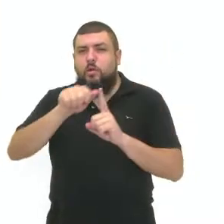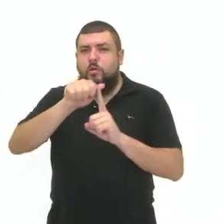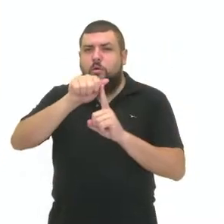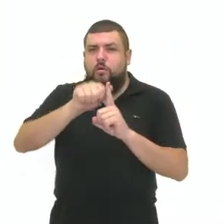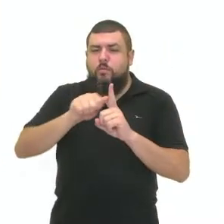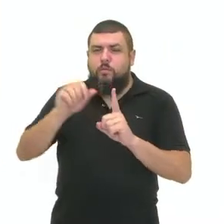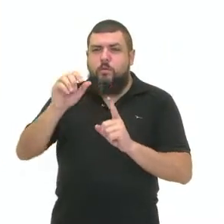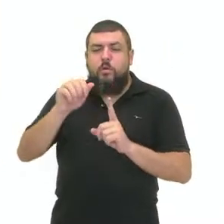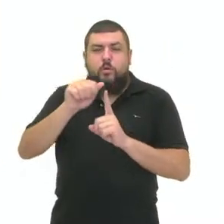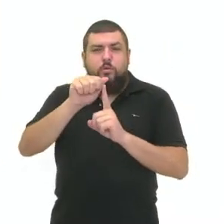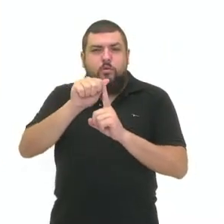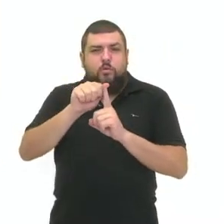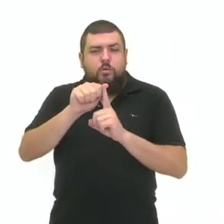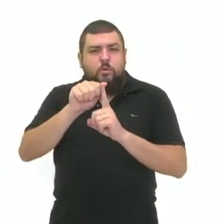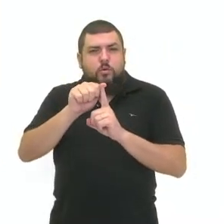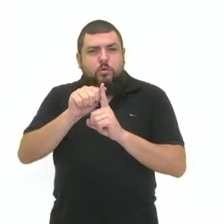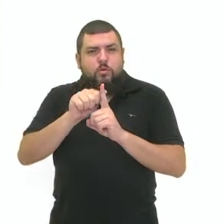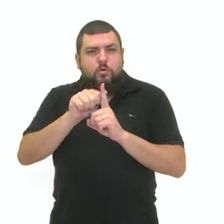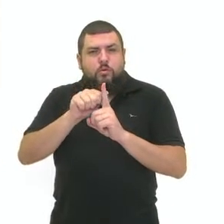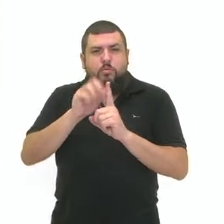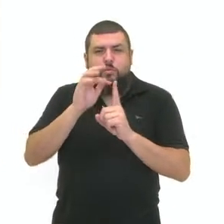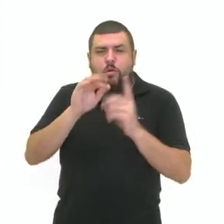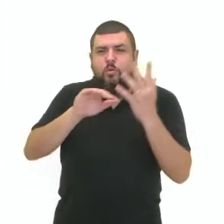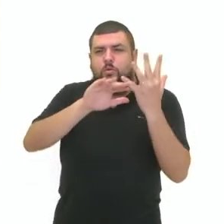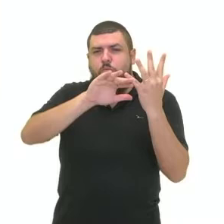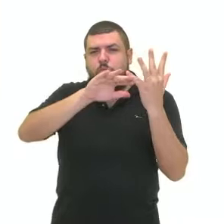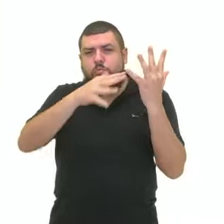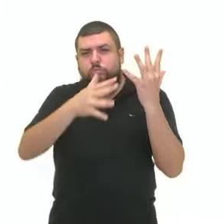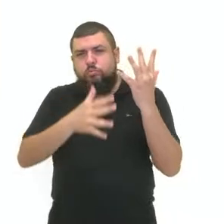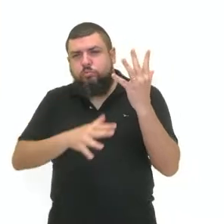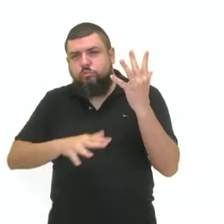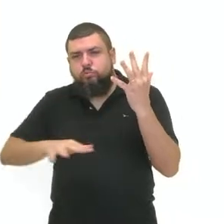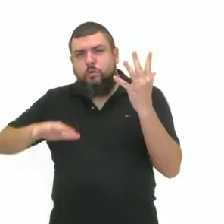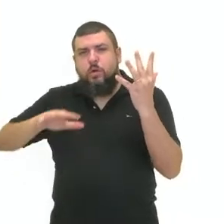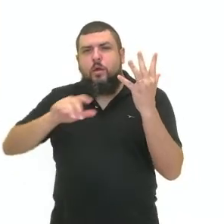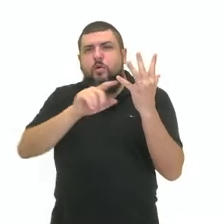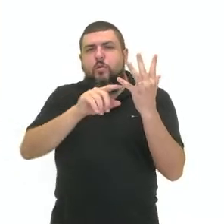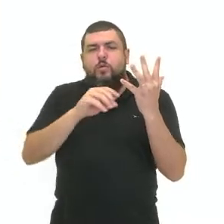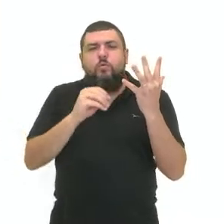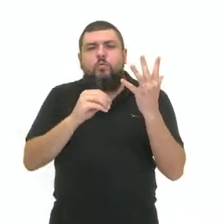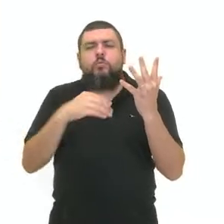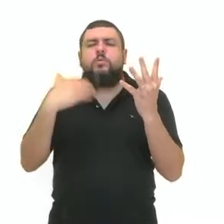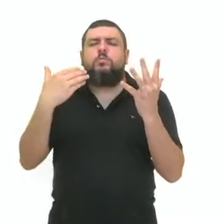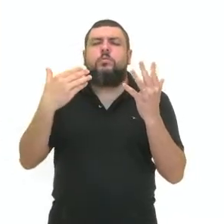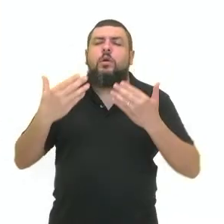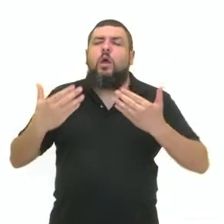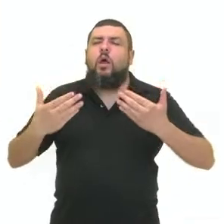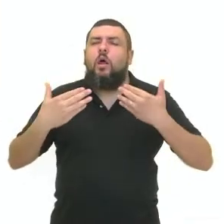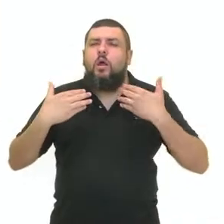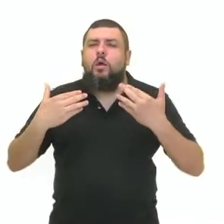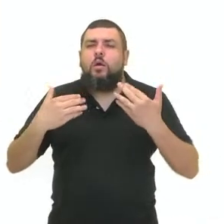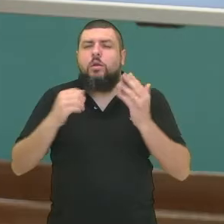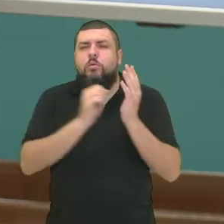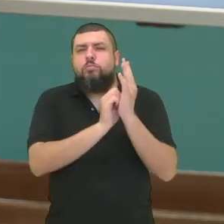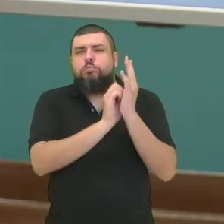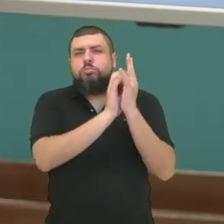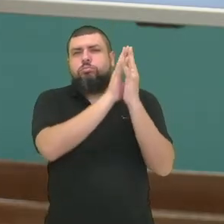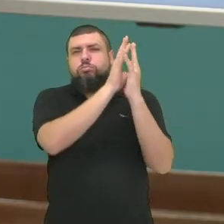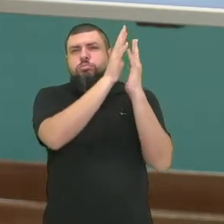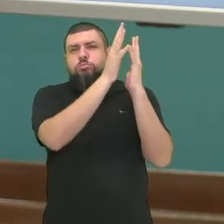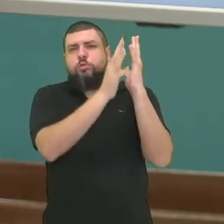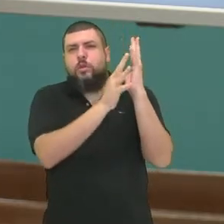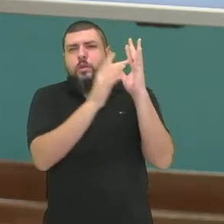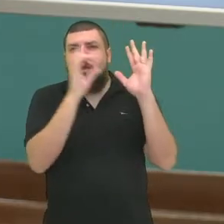ano essas sem folhas, outra época do ano as folhas já voltam de novo no verão, né? Ficam todos verdinhos ali, e no